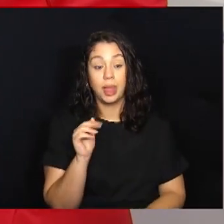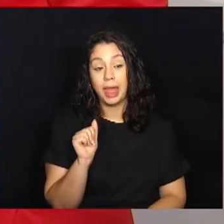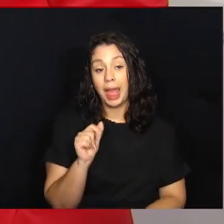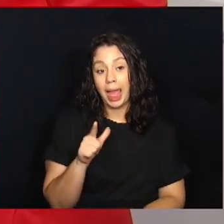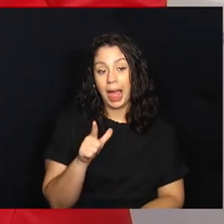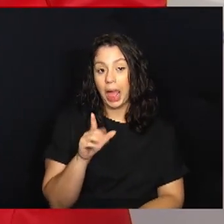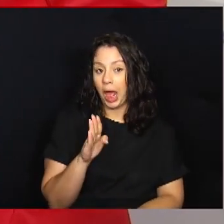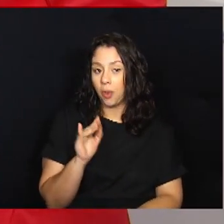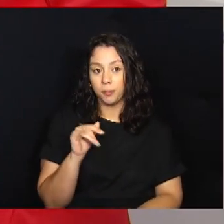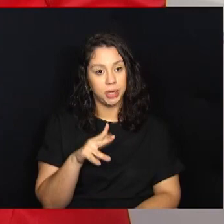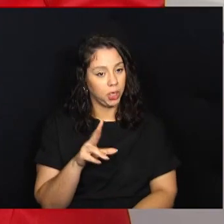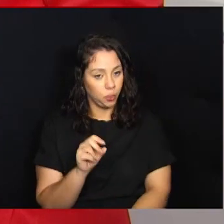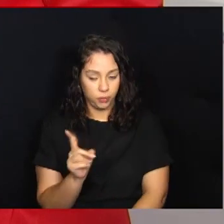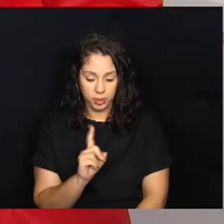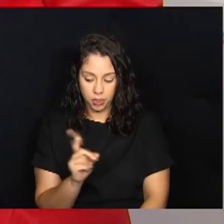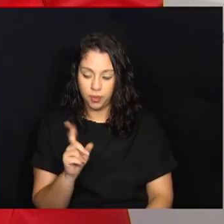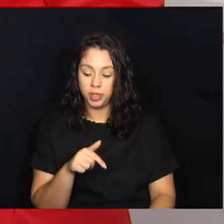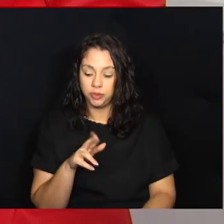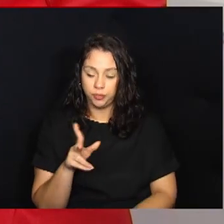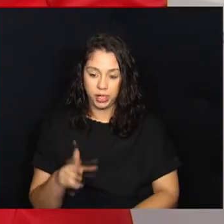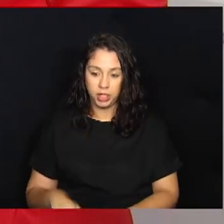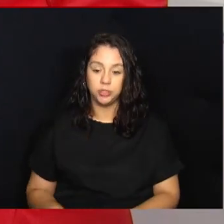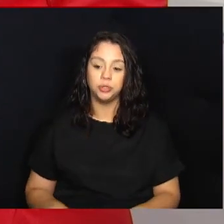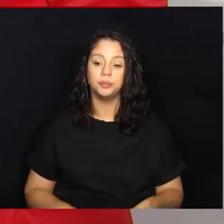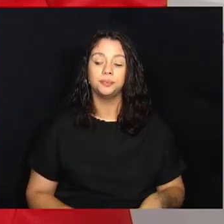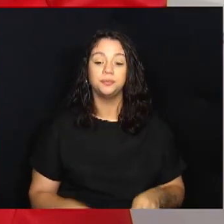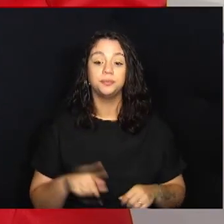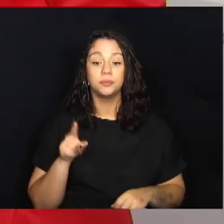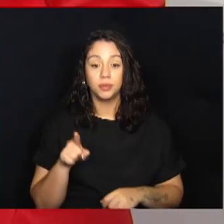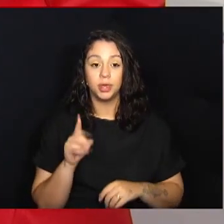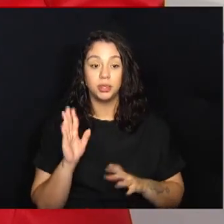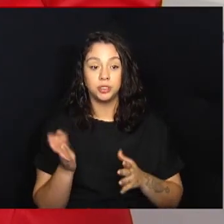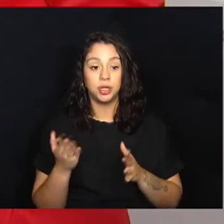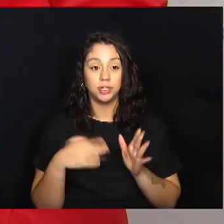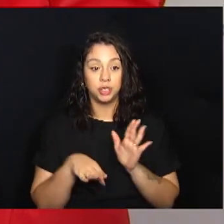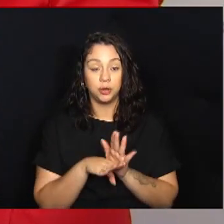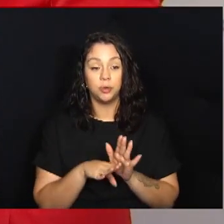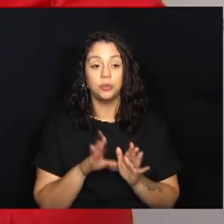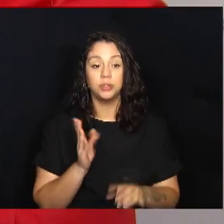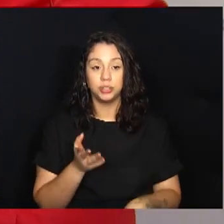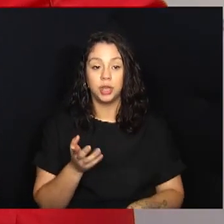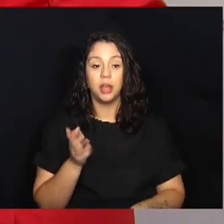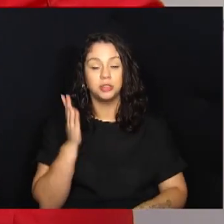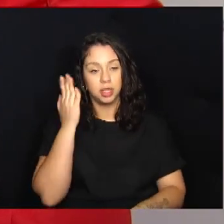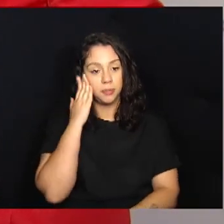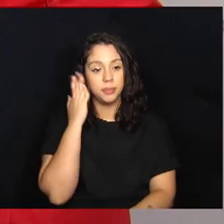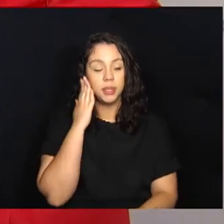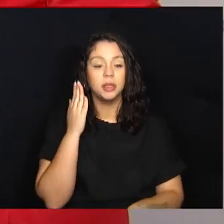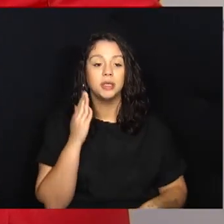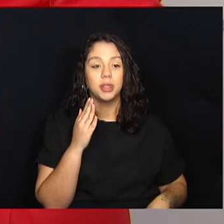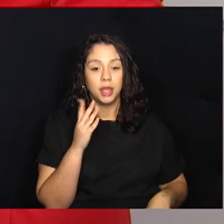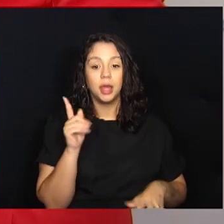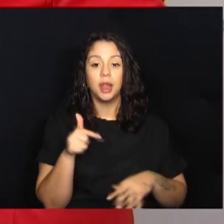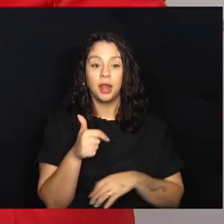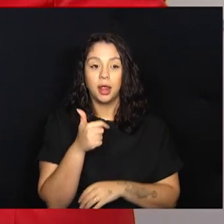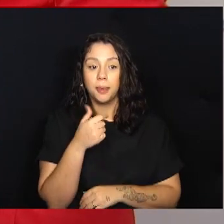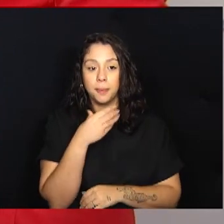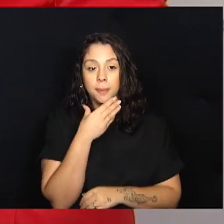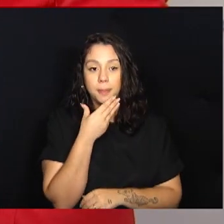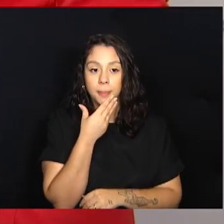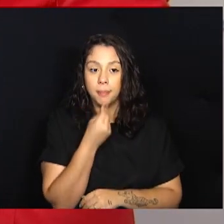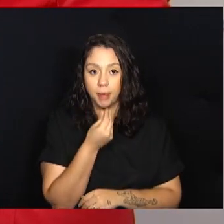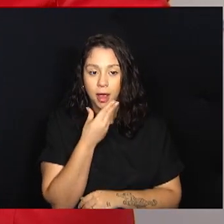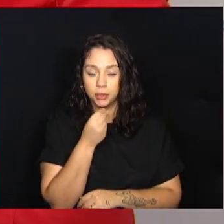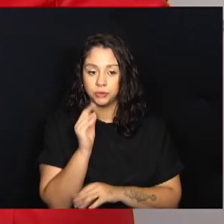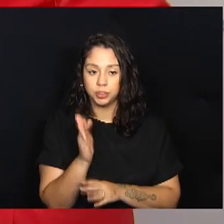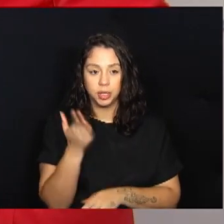é diferente, né? Então assim, ele veio já com sexagem, então a gente já sabe que ele é